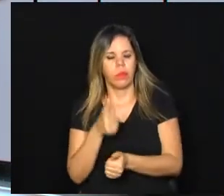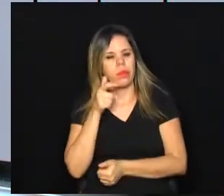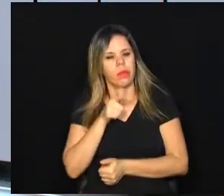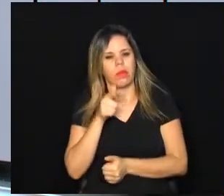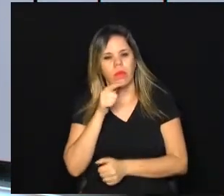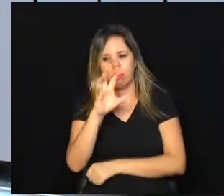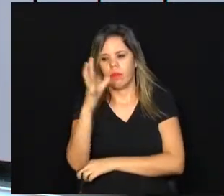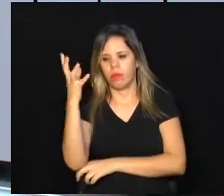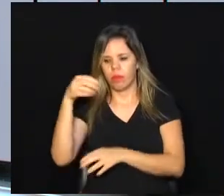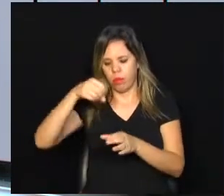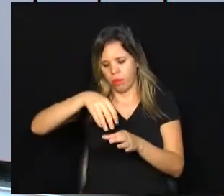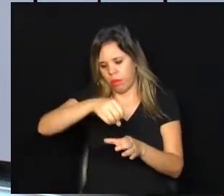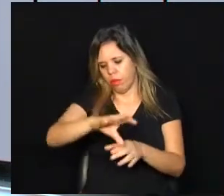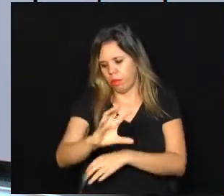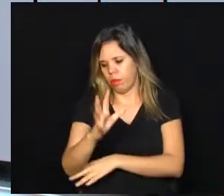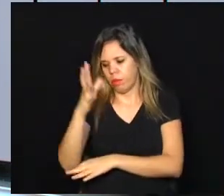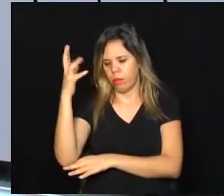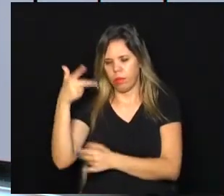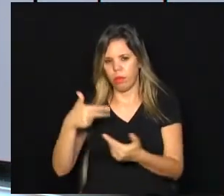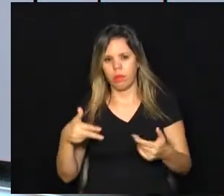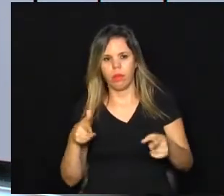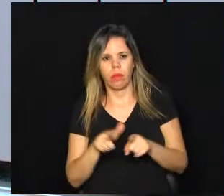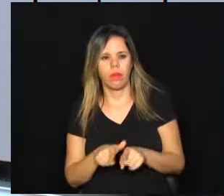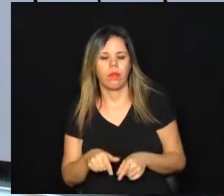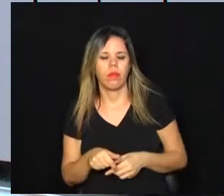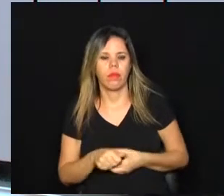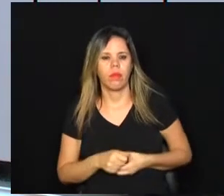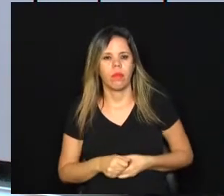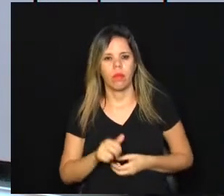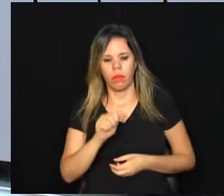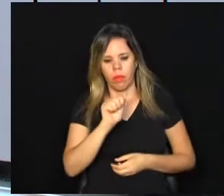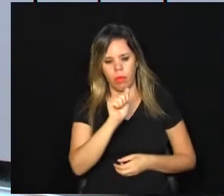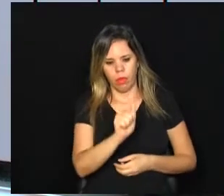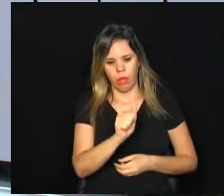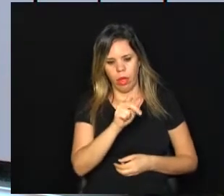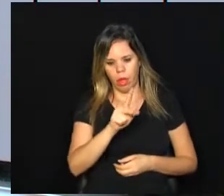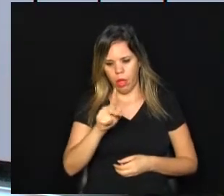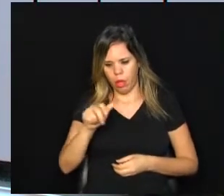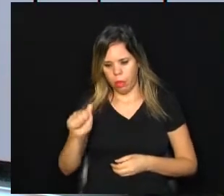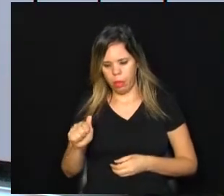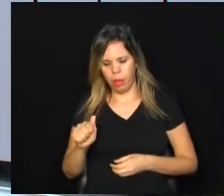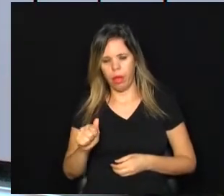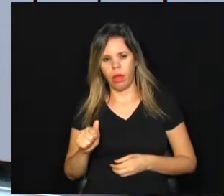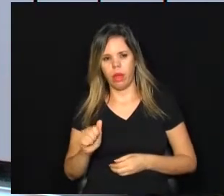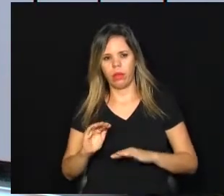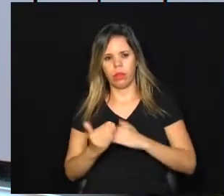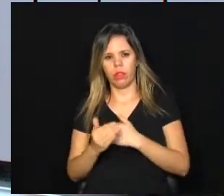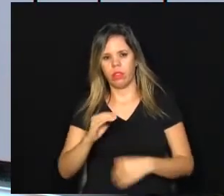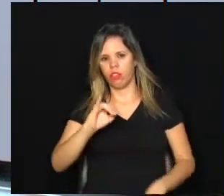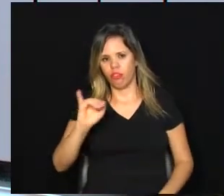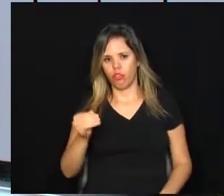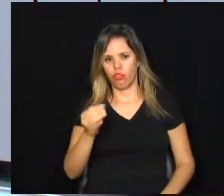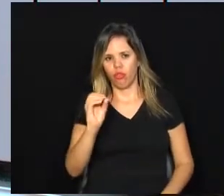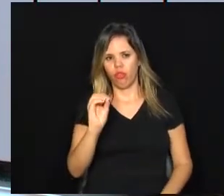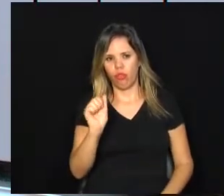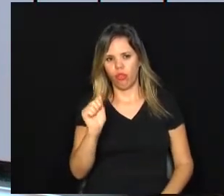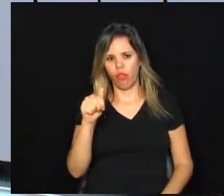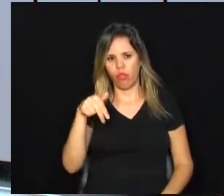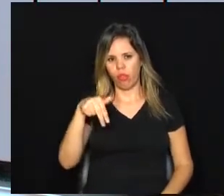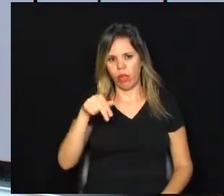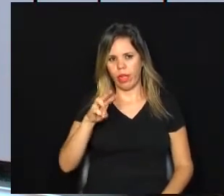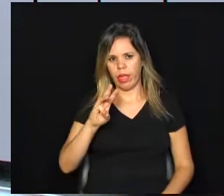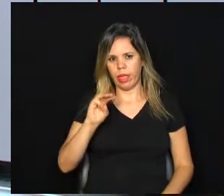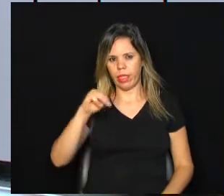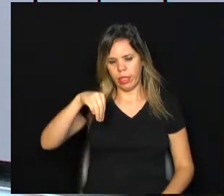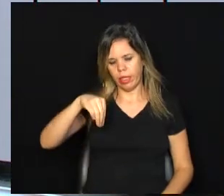matas ciliares. Aqui a APA de Joaquim Egídio produz, né, com esse